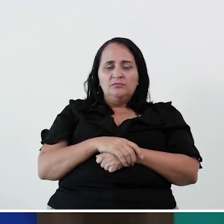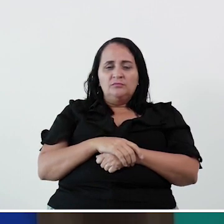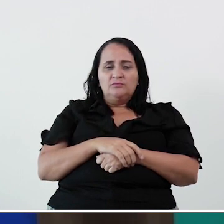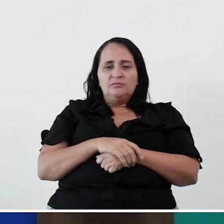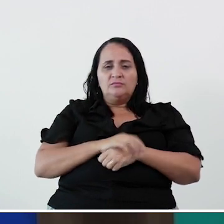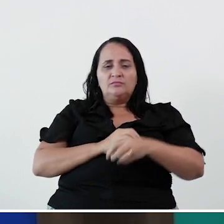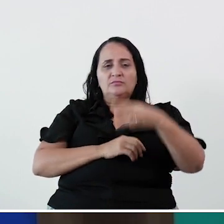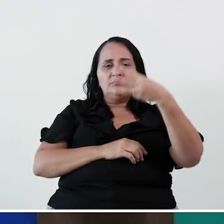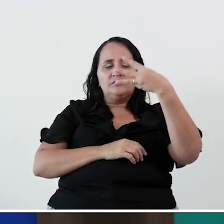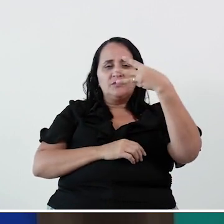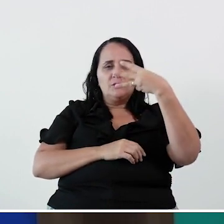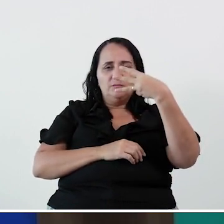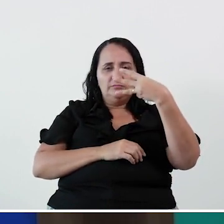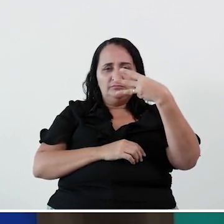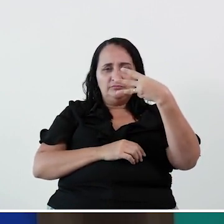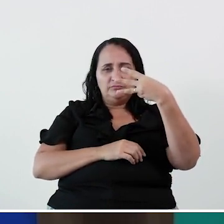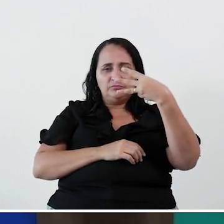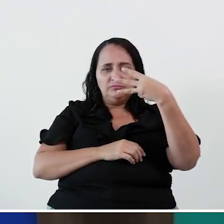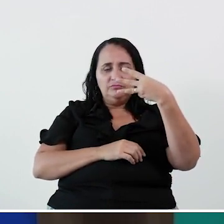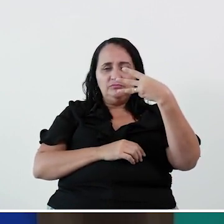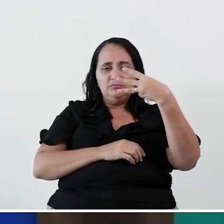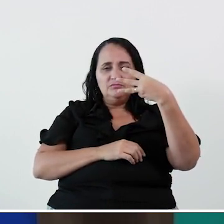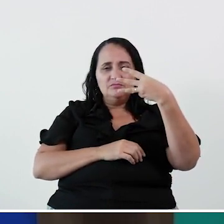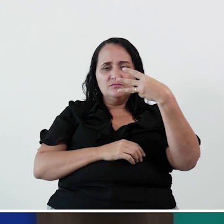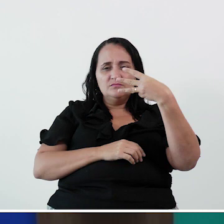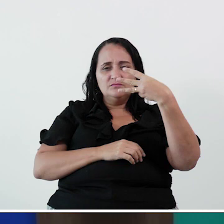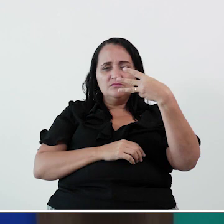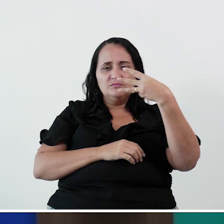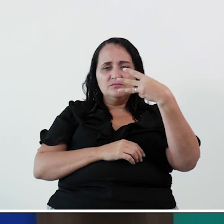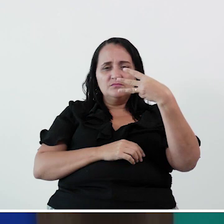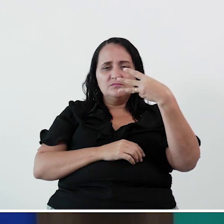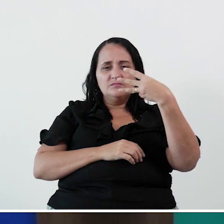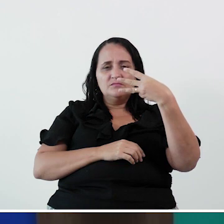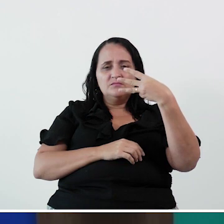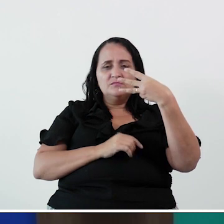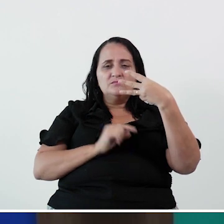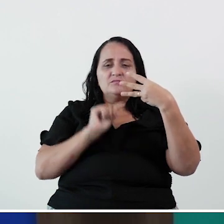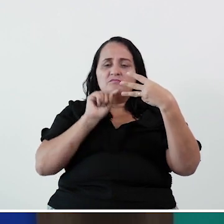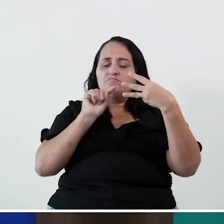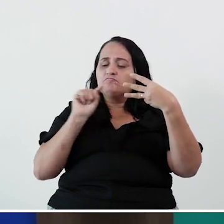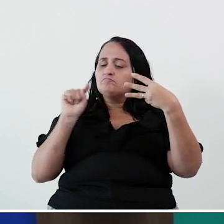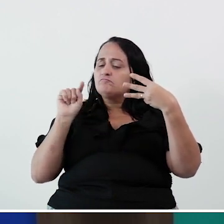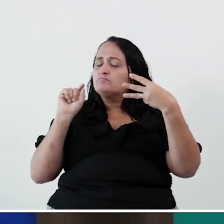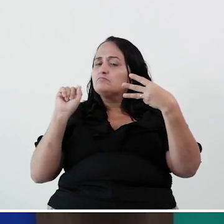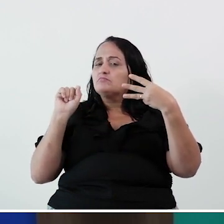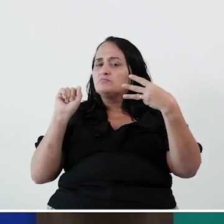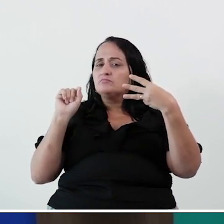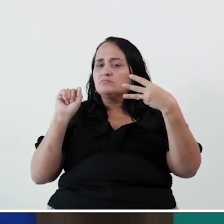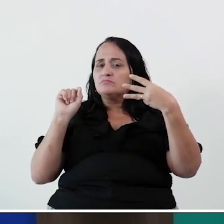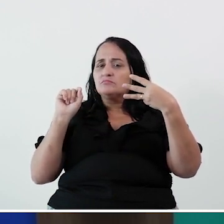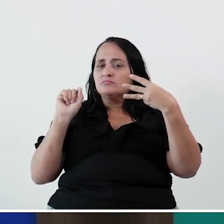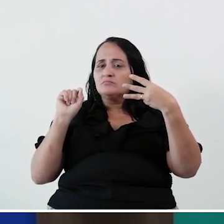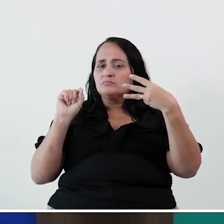o número 3 na forma de uma fração, eu posso dizer que é